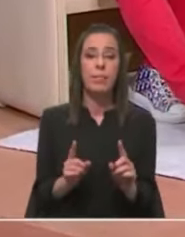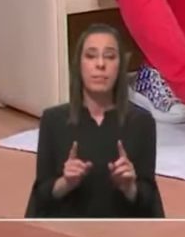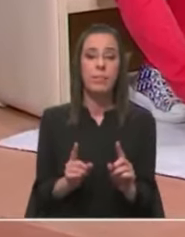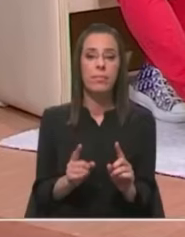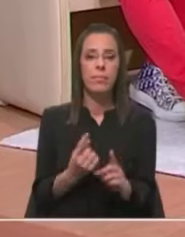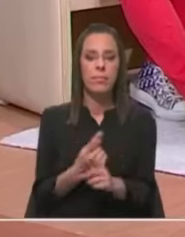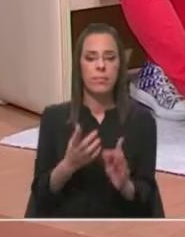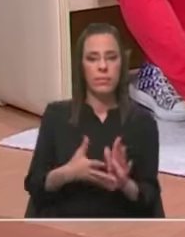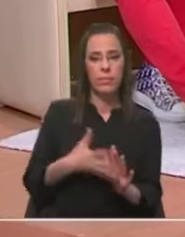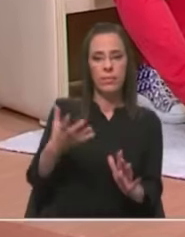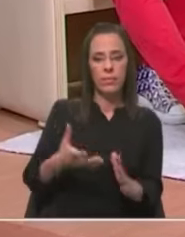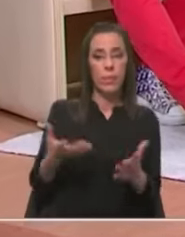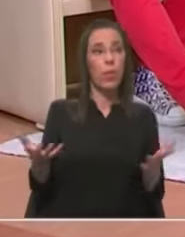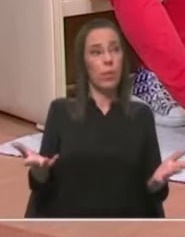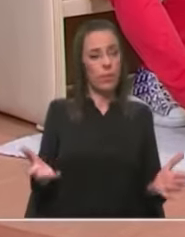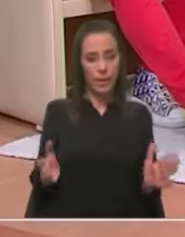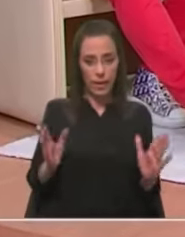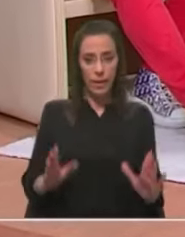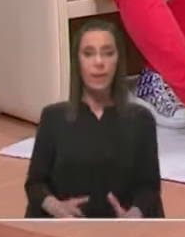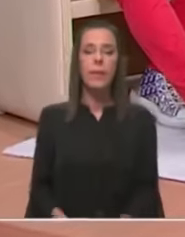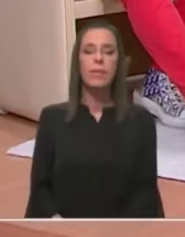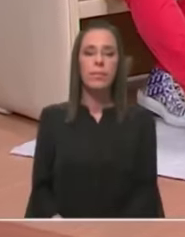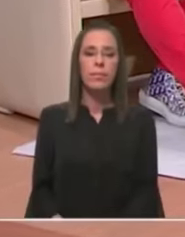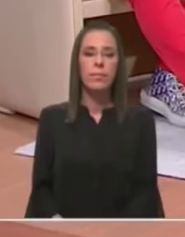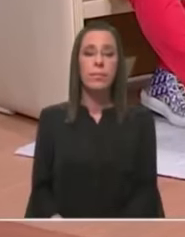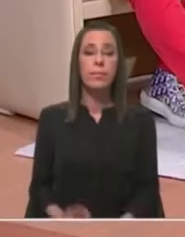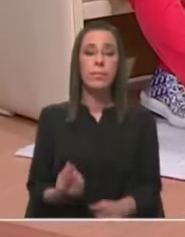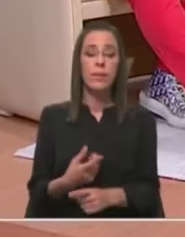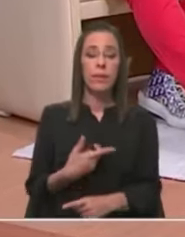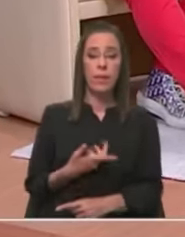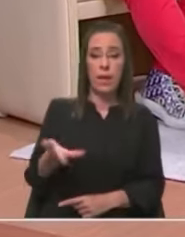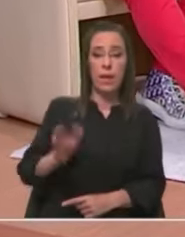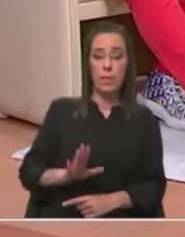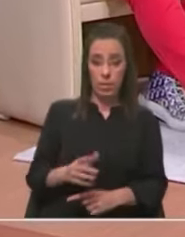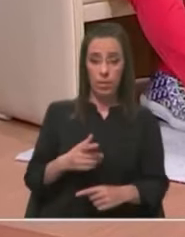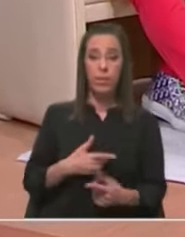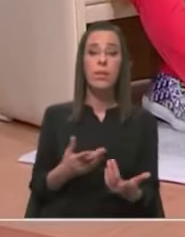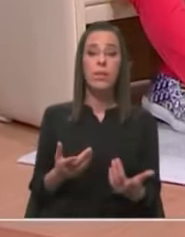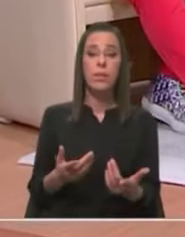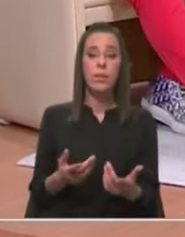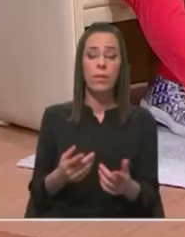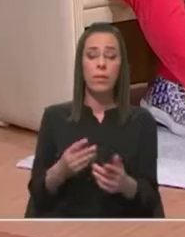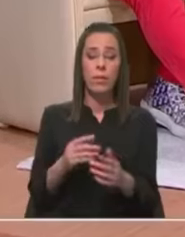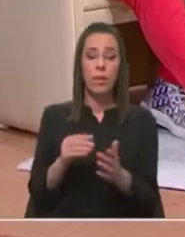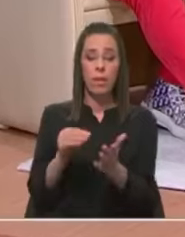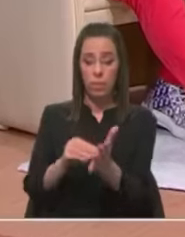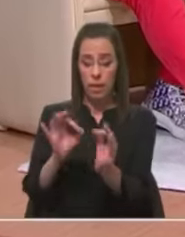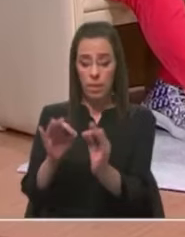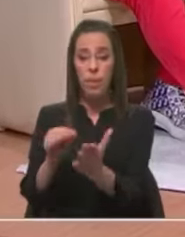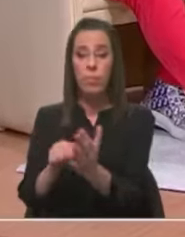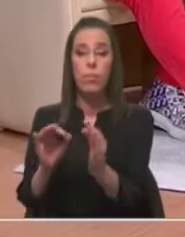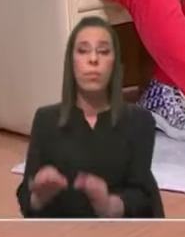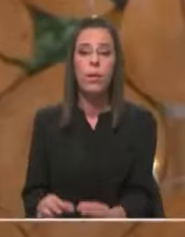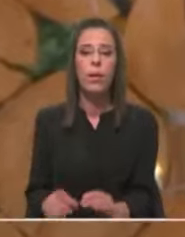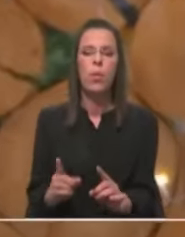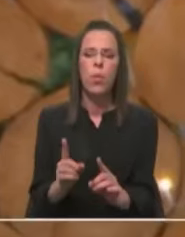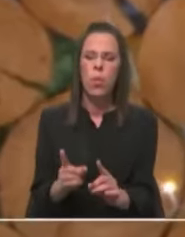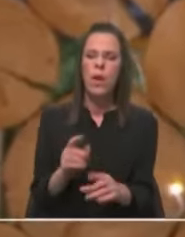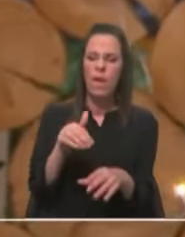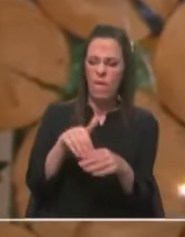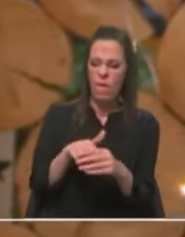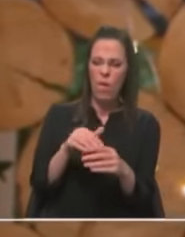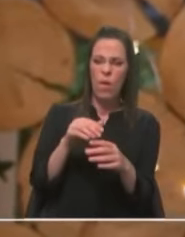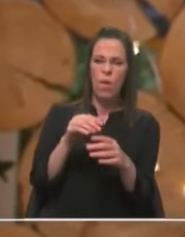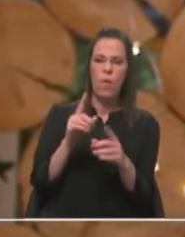uma coisa muito complicada. Mas teve que abdicar depois. O voto de pobreza era o voto de pobreza. Claro. O que é isso do